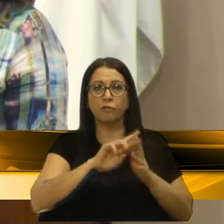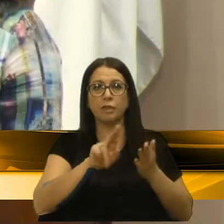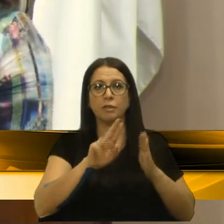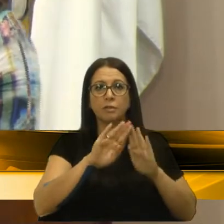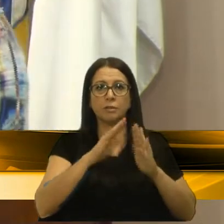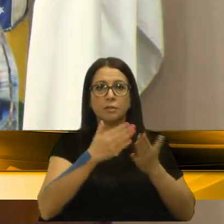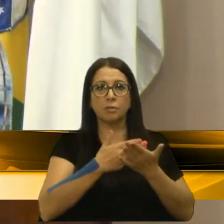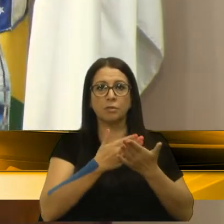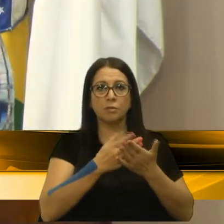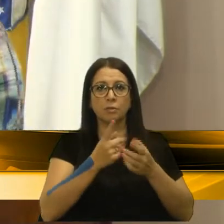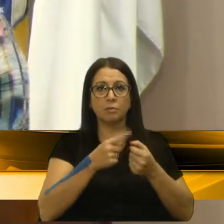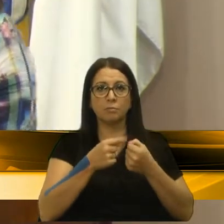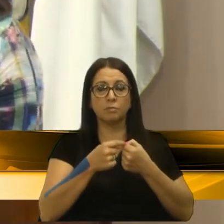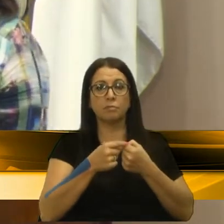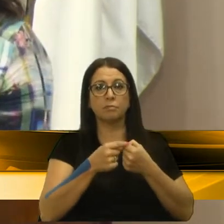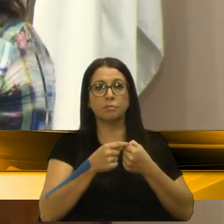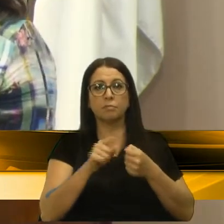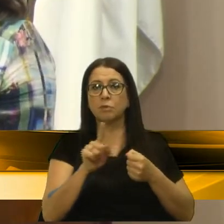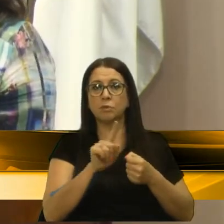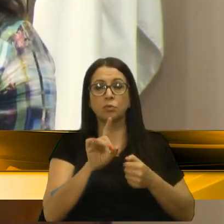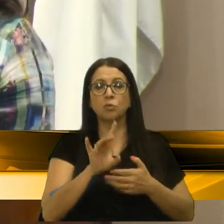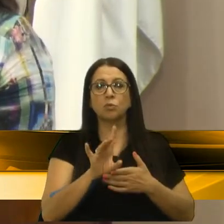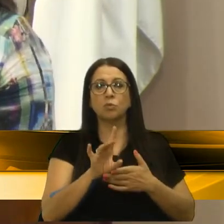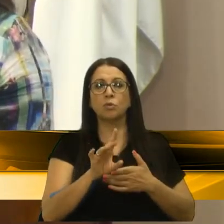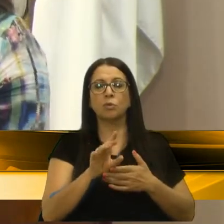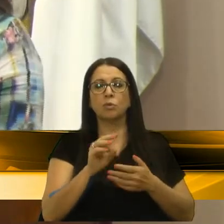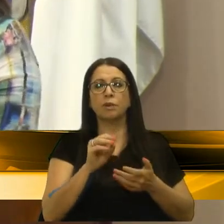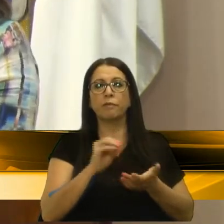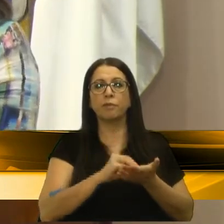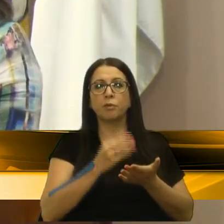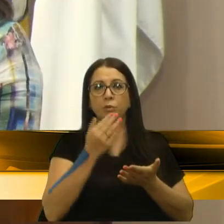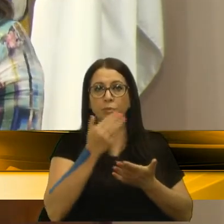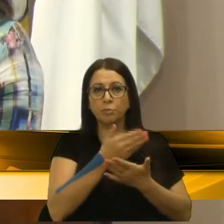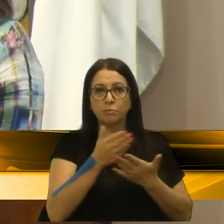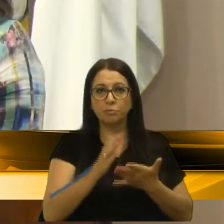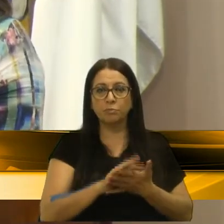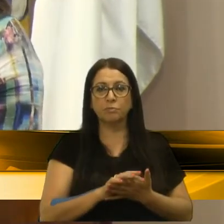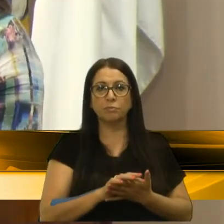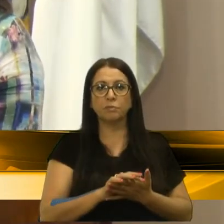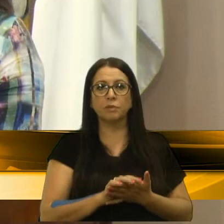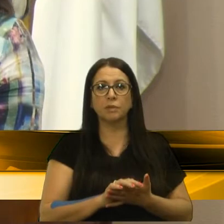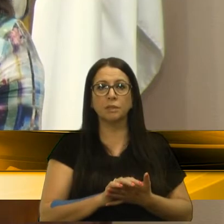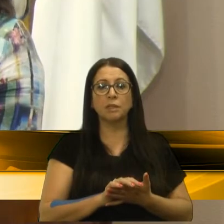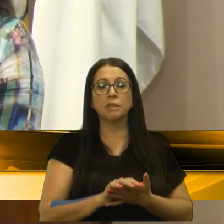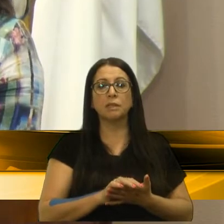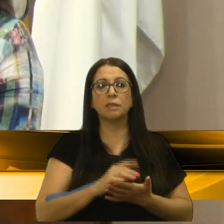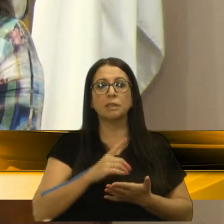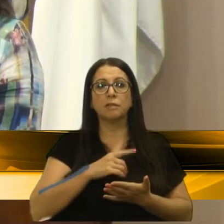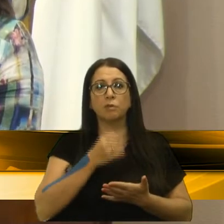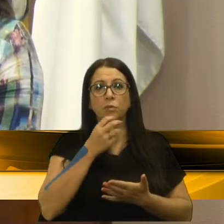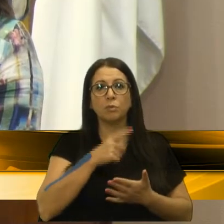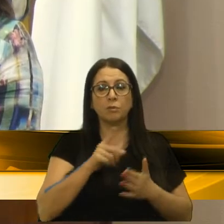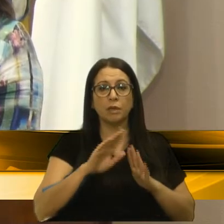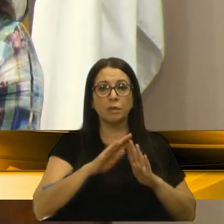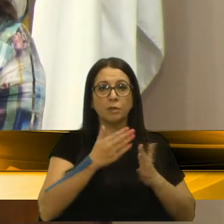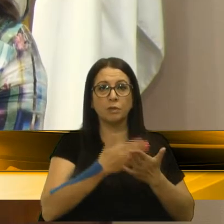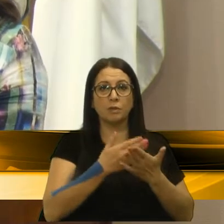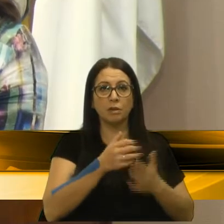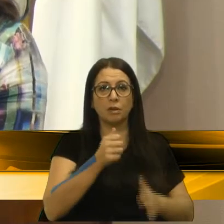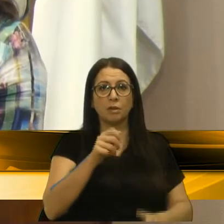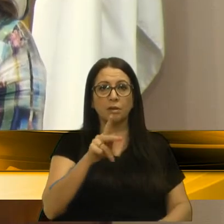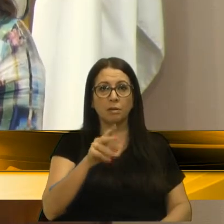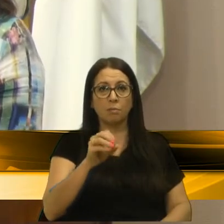município, mas não só a questão da merenda. A gente teve relato, então, que na escola